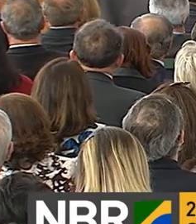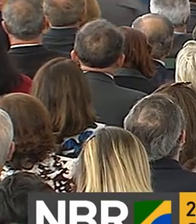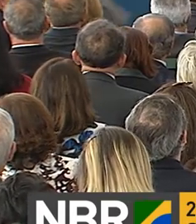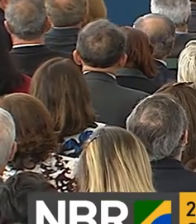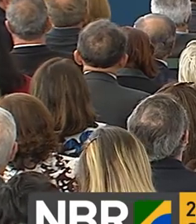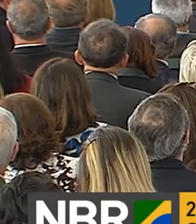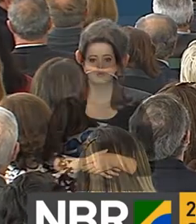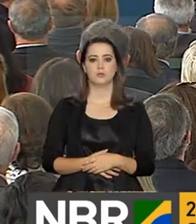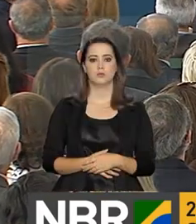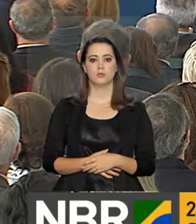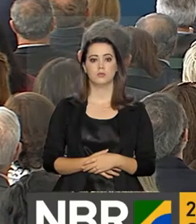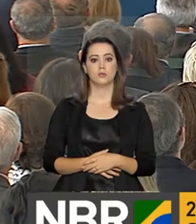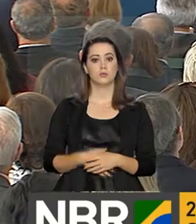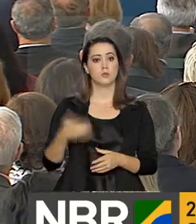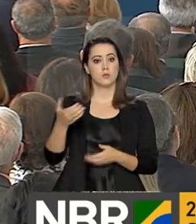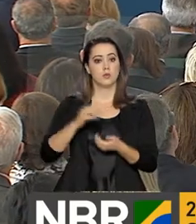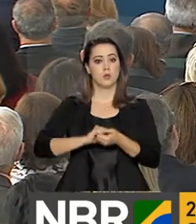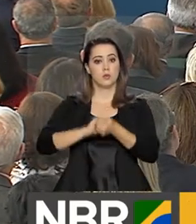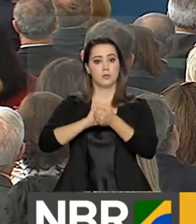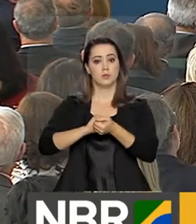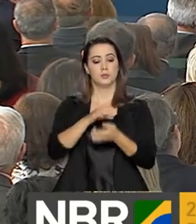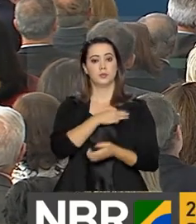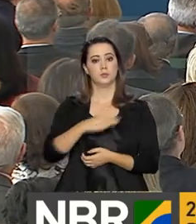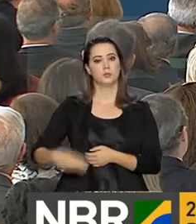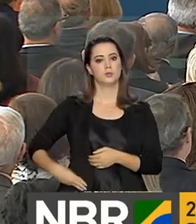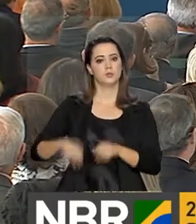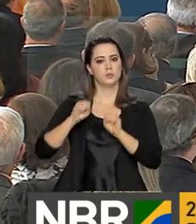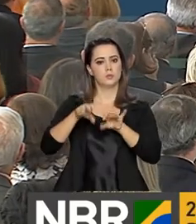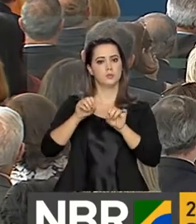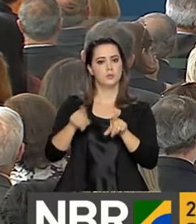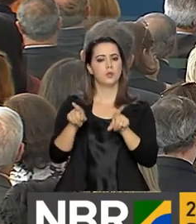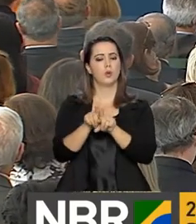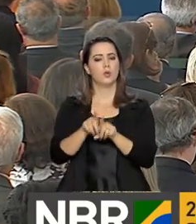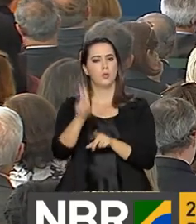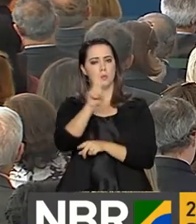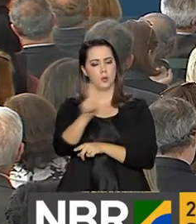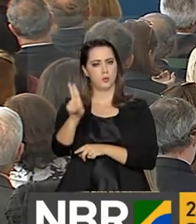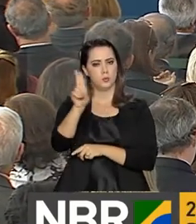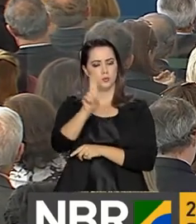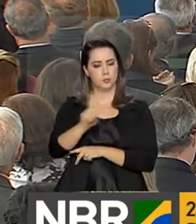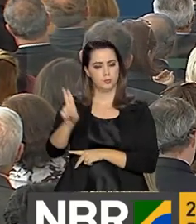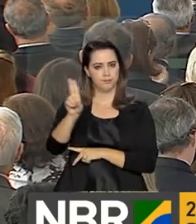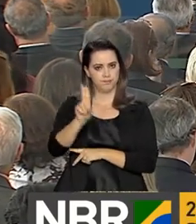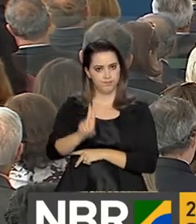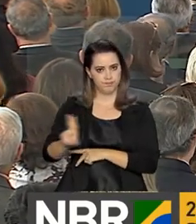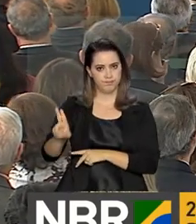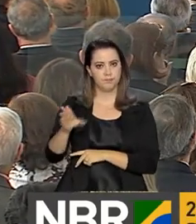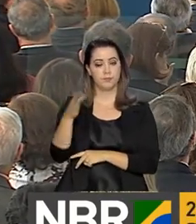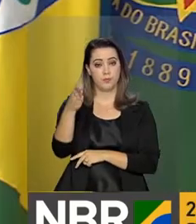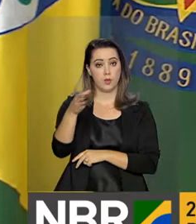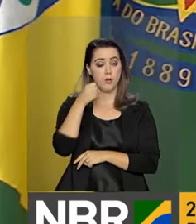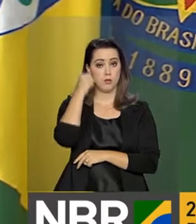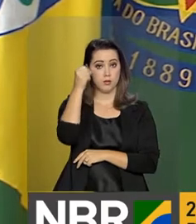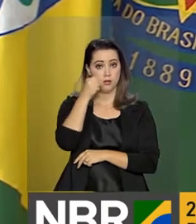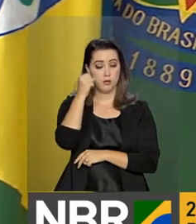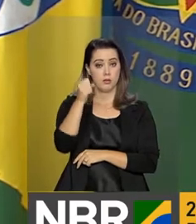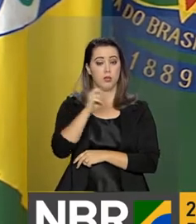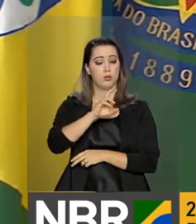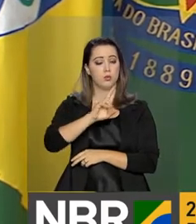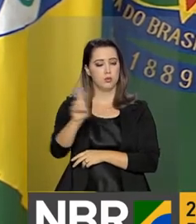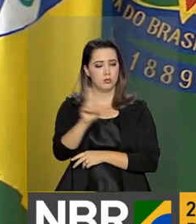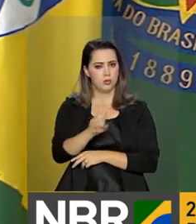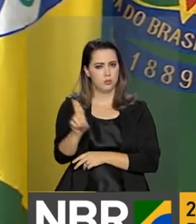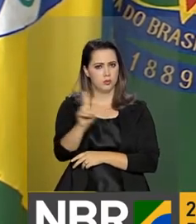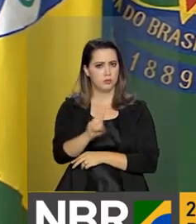Quero cumprimentar o Mendonça Filho, o Sérgio Saleitão, o Wagner Rosário, os senadores Ayrton Sandoval,